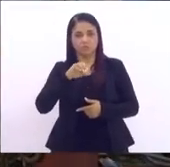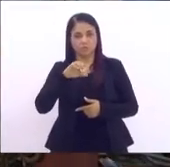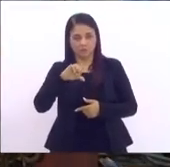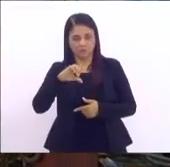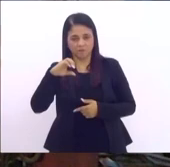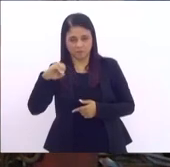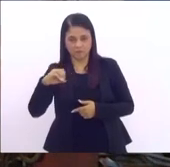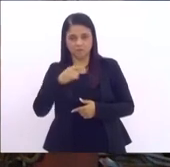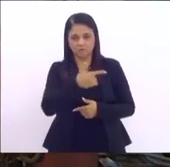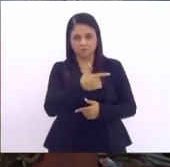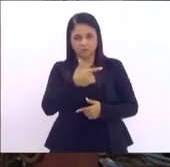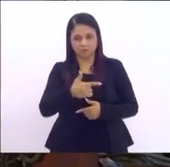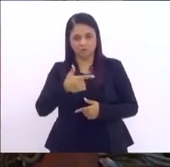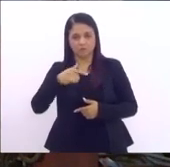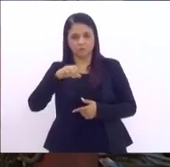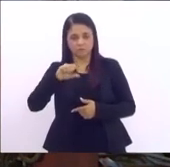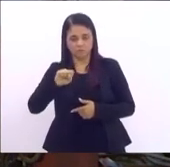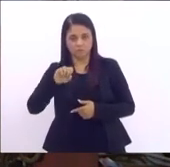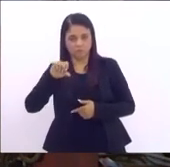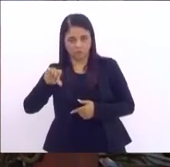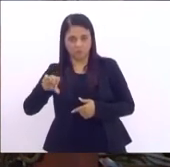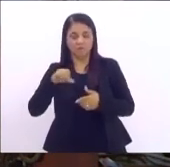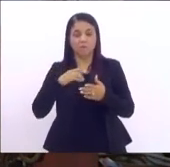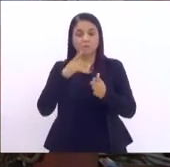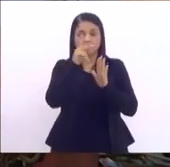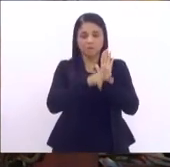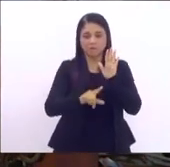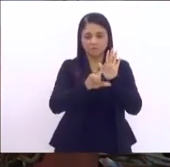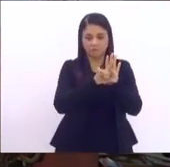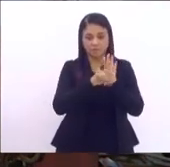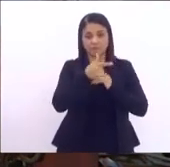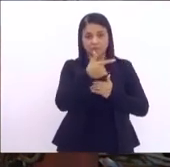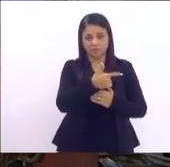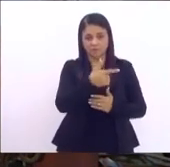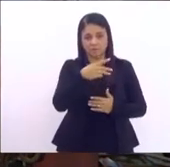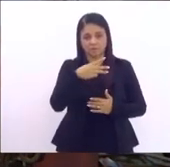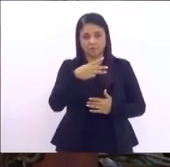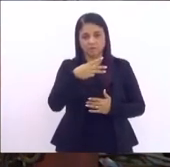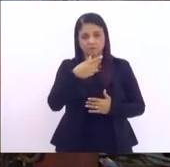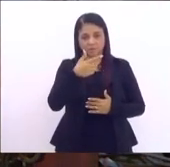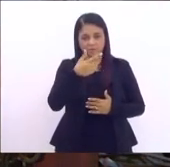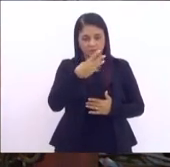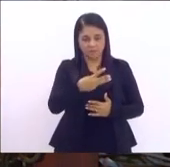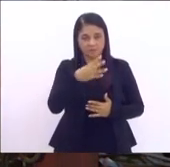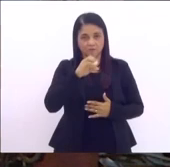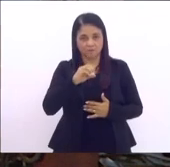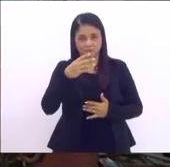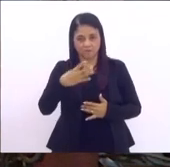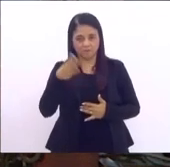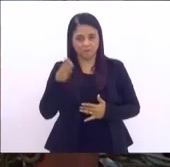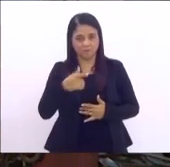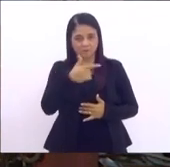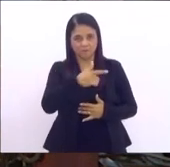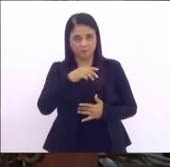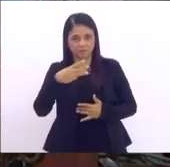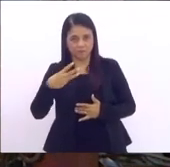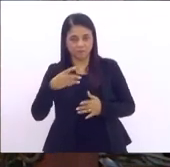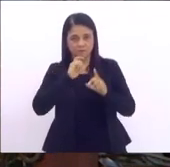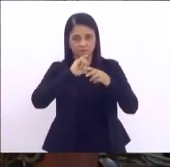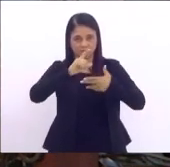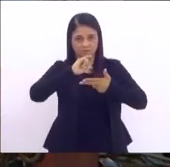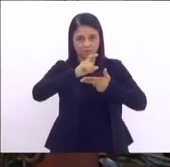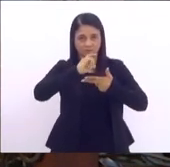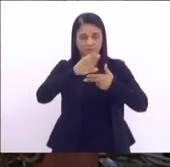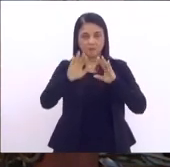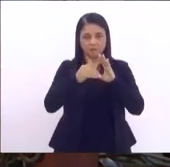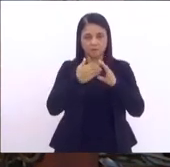projeto de lei número 2304 de 2023, de autoria do Poder Executivo, mensagem número 32